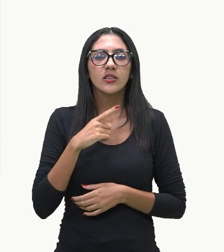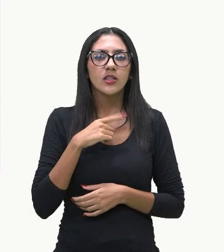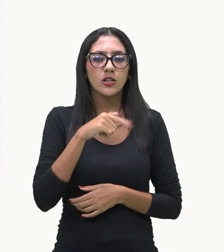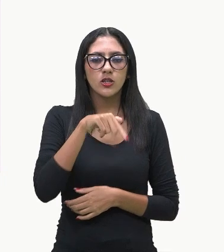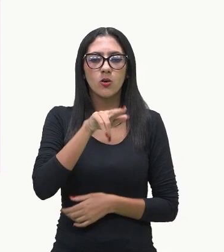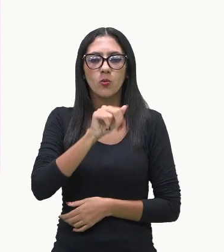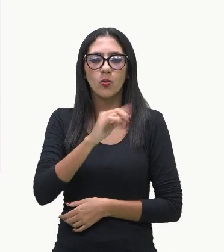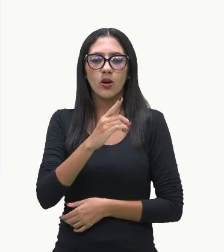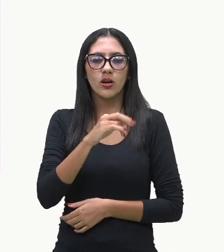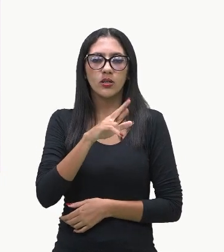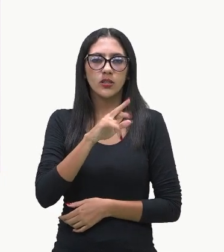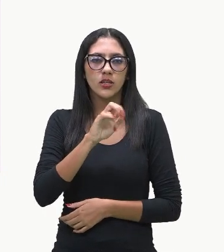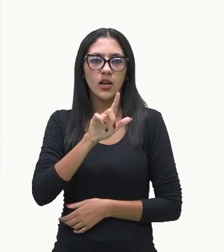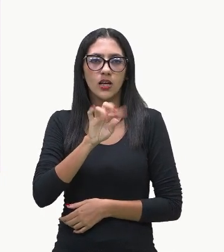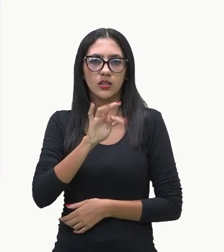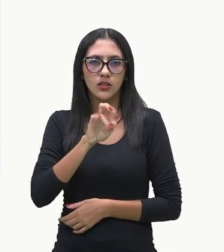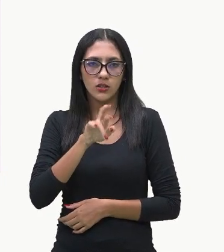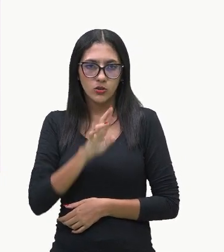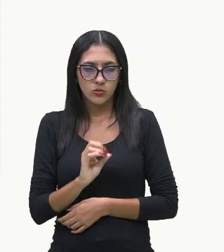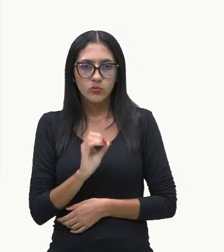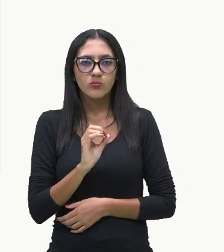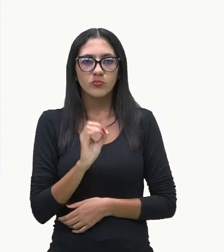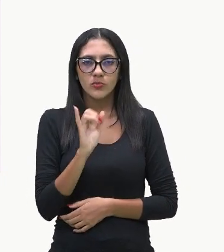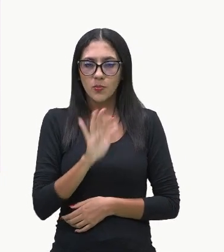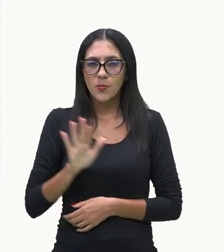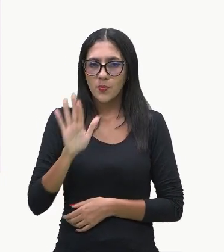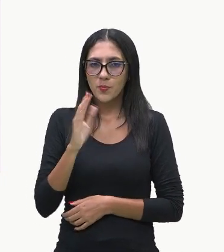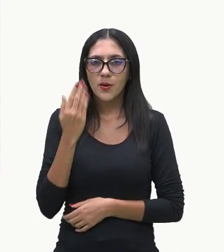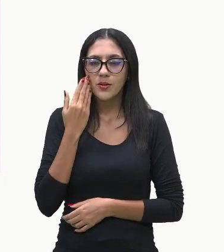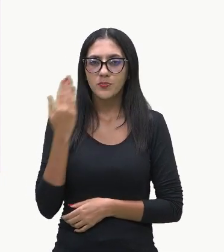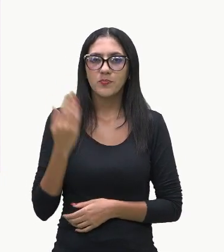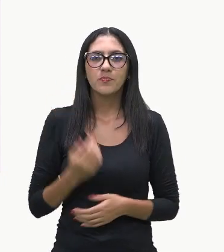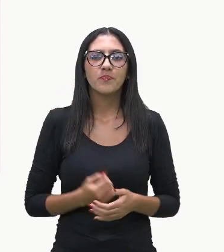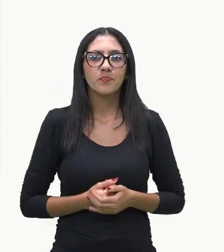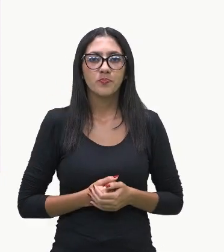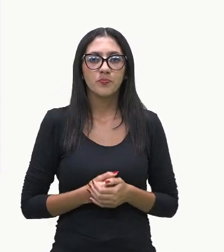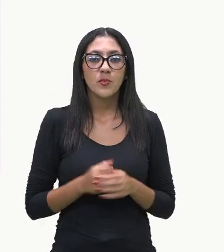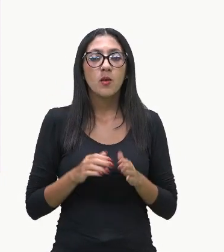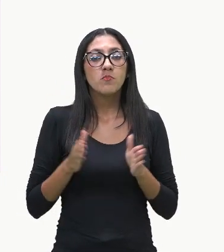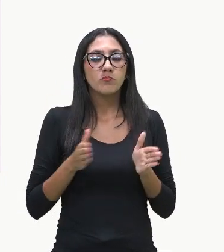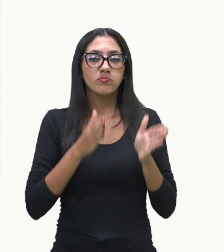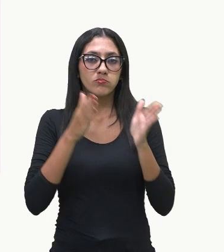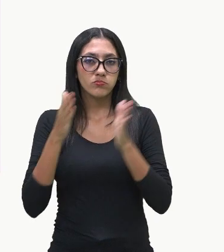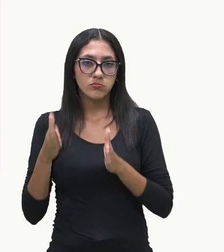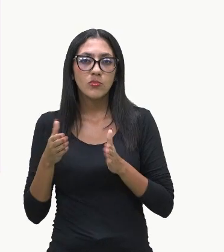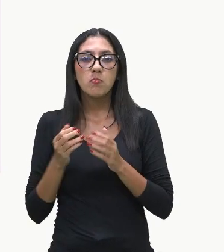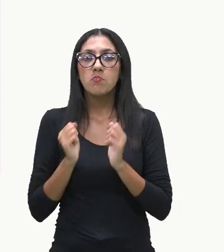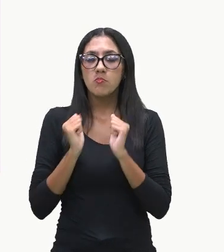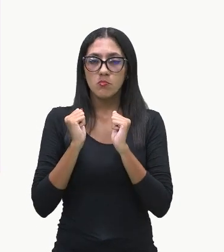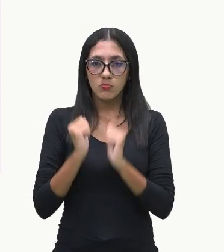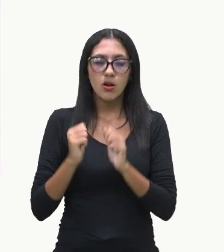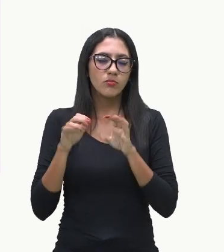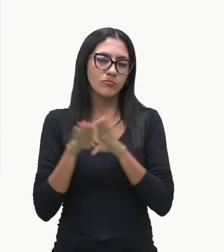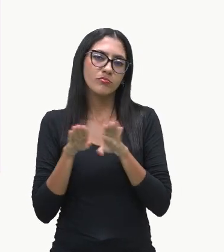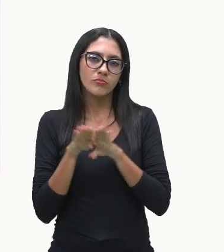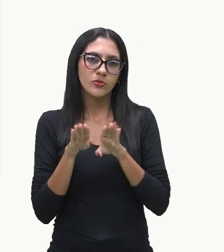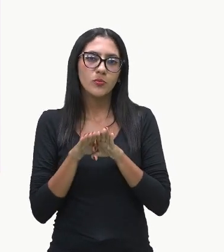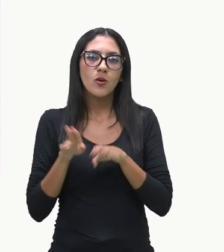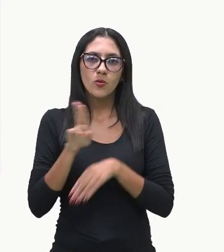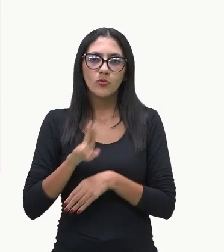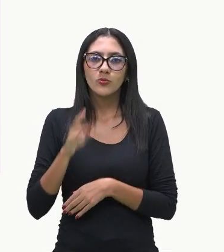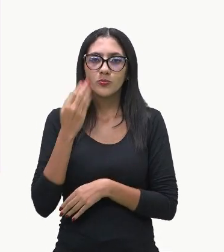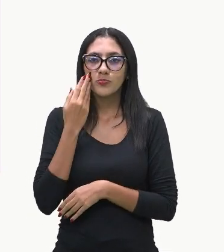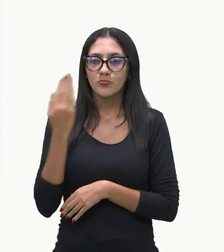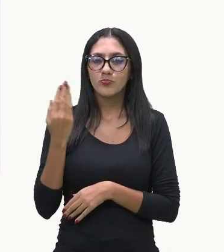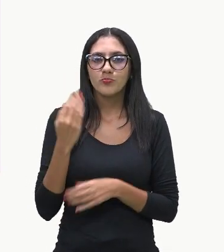quadrilátero. Mas também nós podemos calcular aí a soma de todos os ângulos internos de um polígono usando